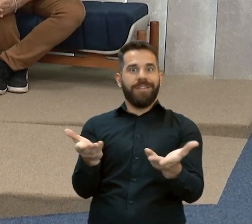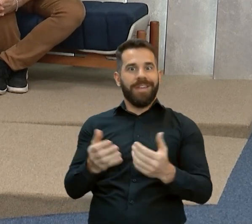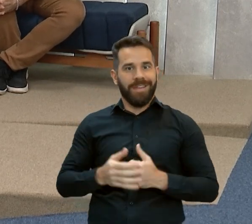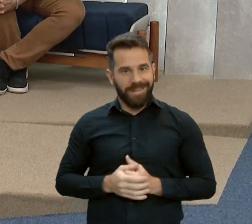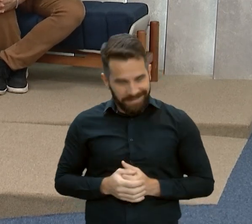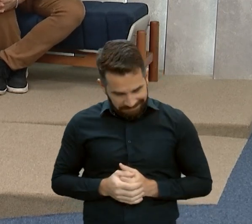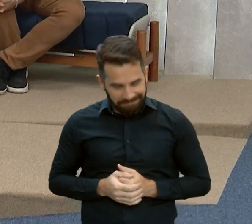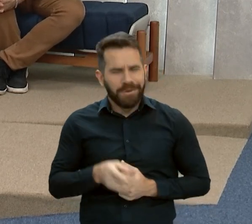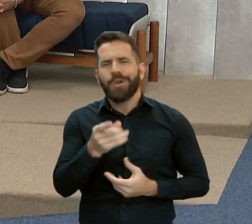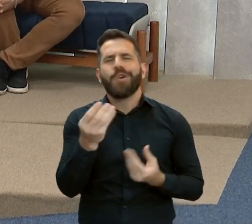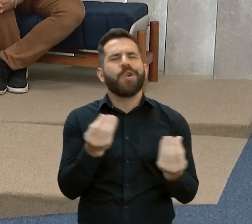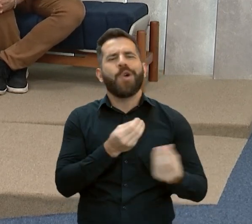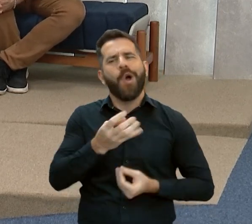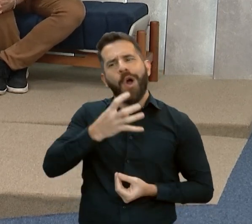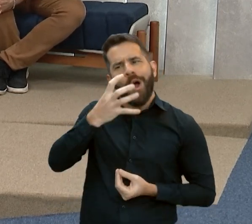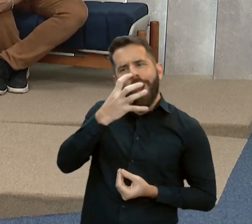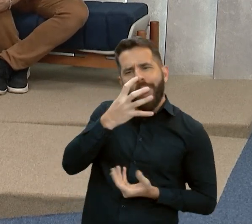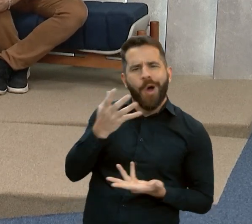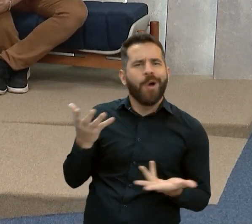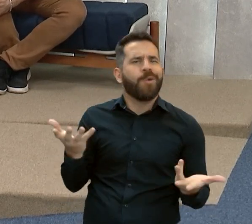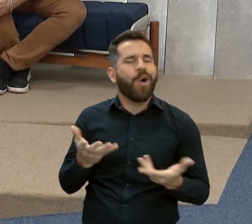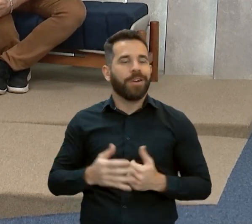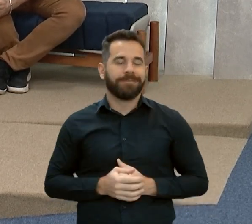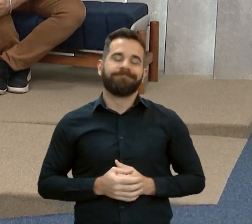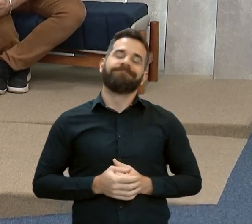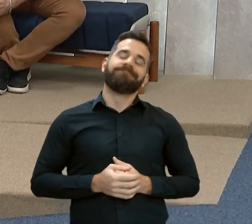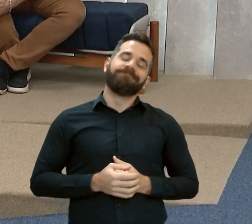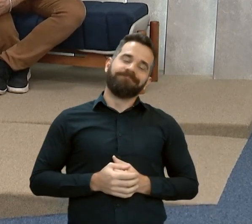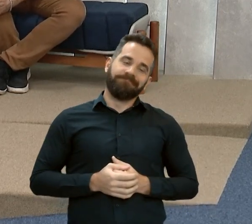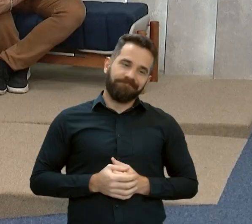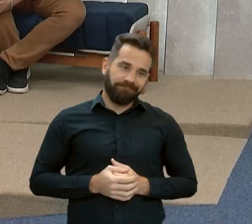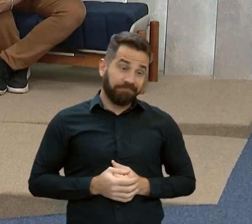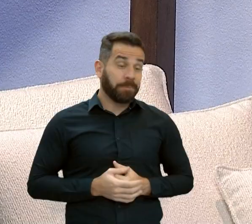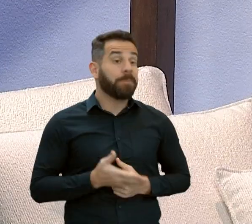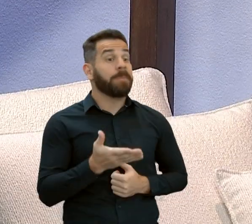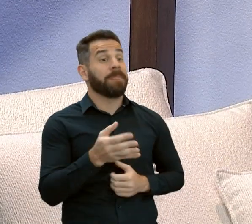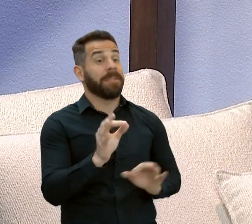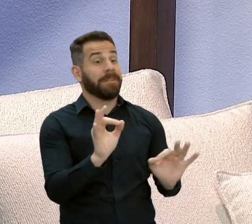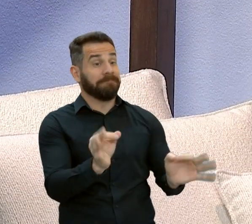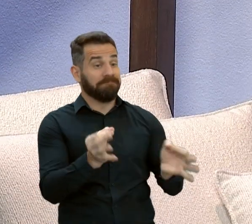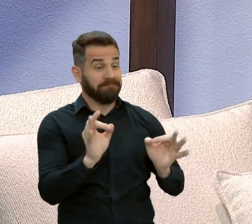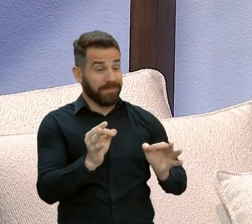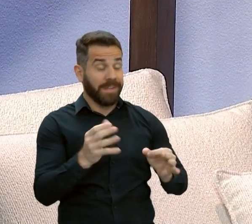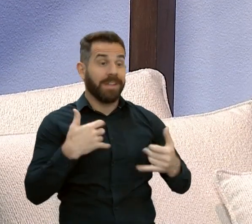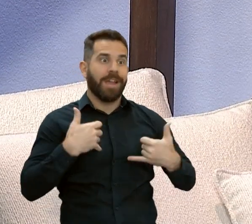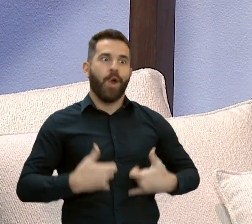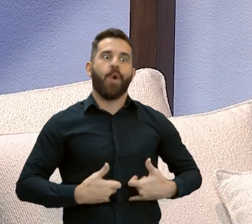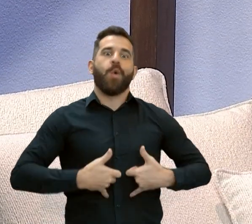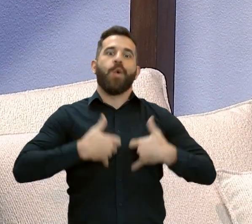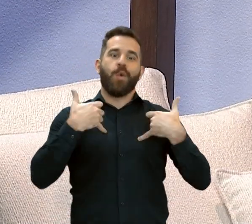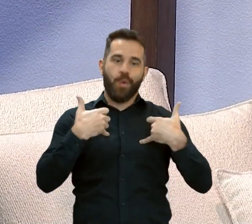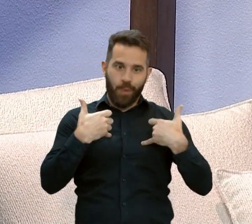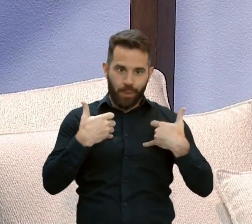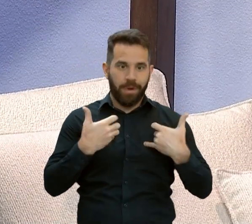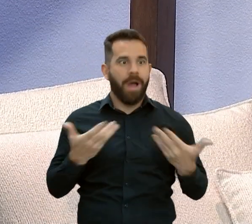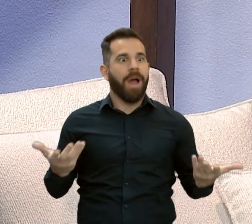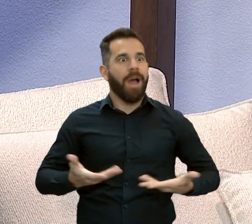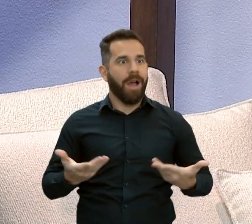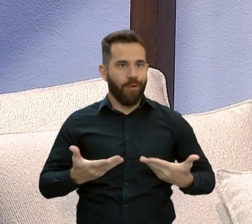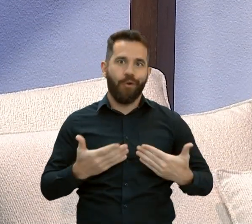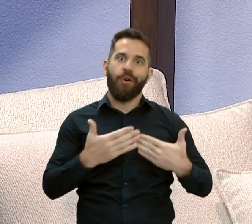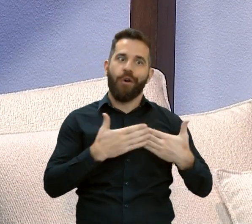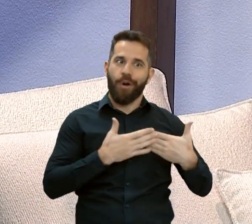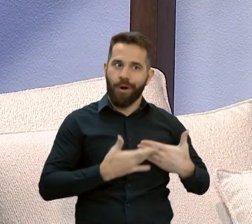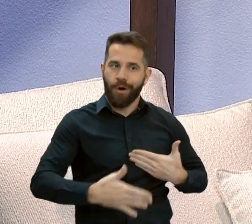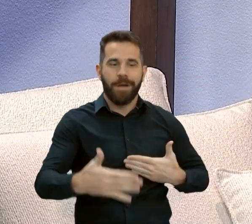pra gente. Com muito orgulho, né? E principalmente no ponto que nós chegamos agora de produção, que está bem mais